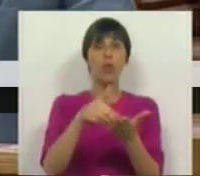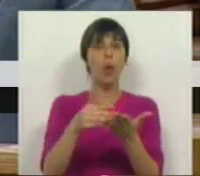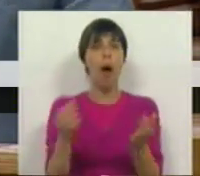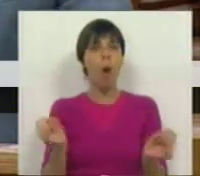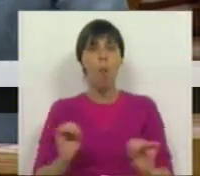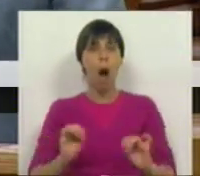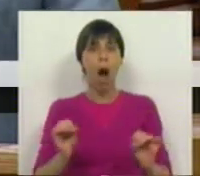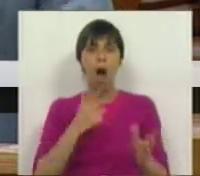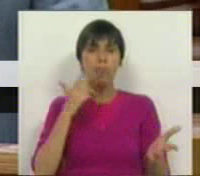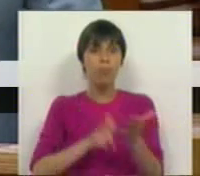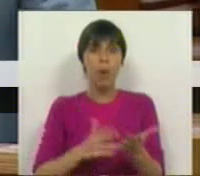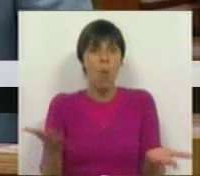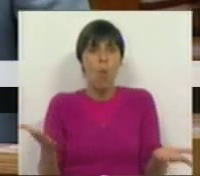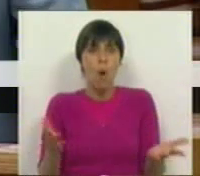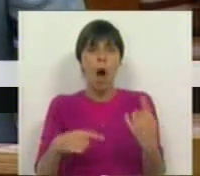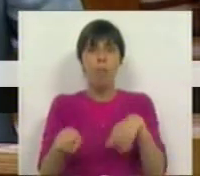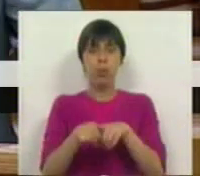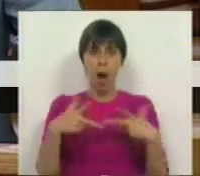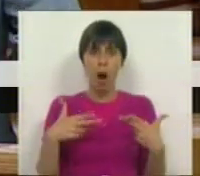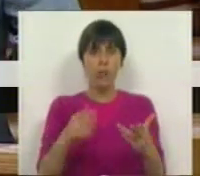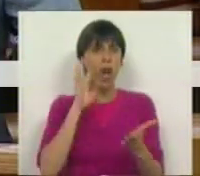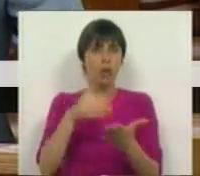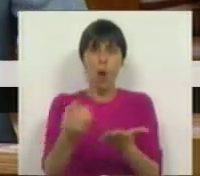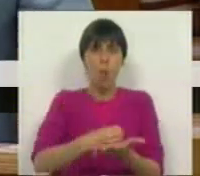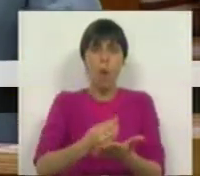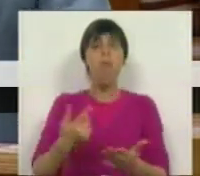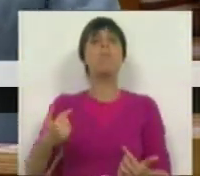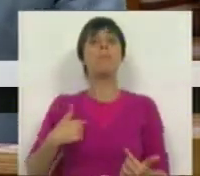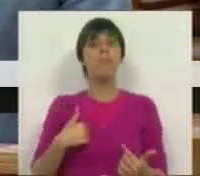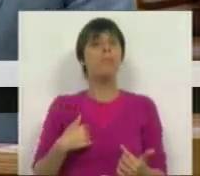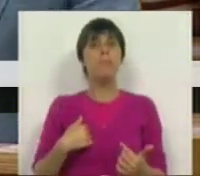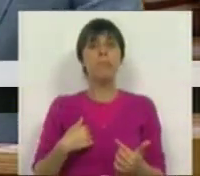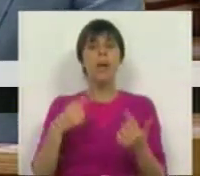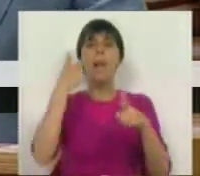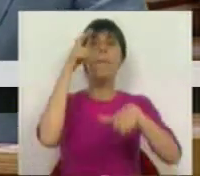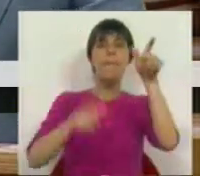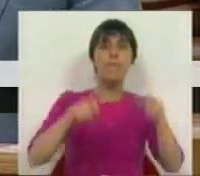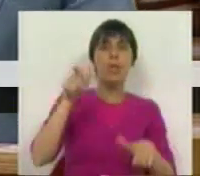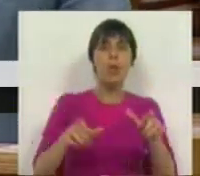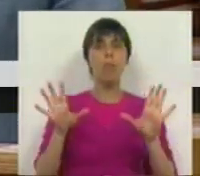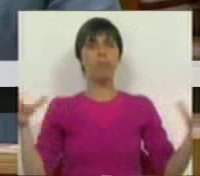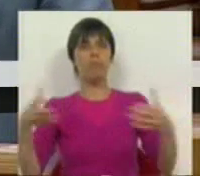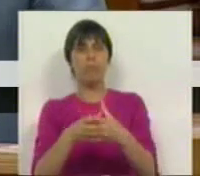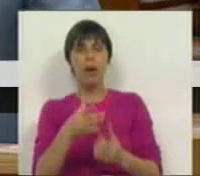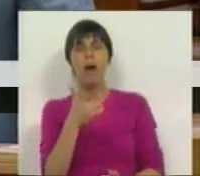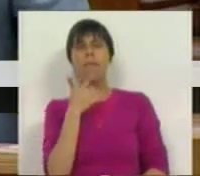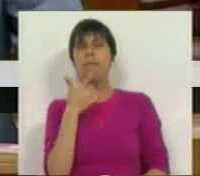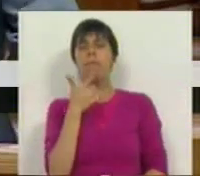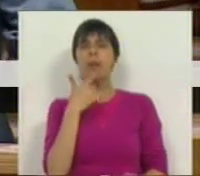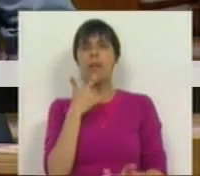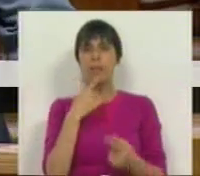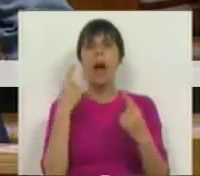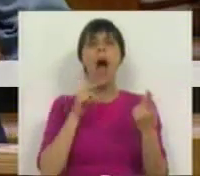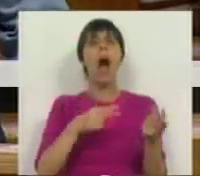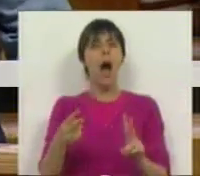não aparecem porque não podem aparecer sob a política da austeridade, o que nós tivemos foi as pessoas, as populações a perceberem que